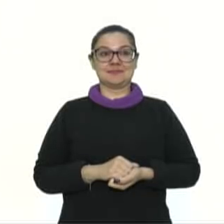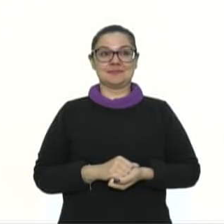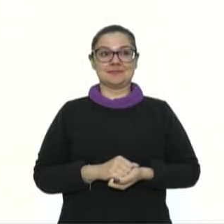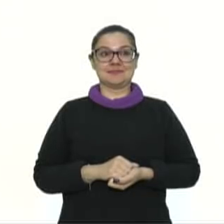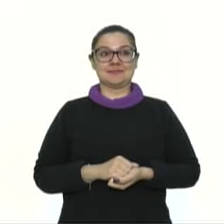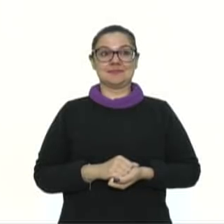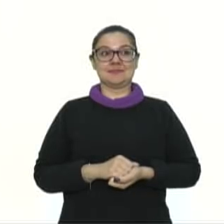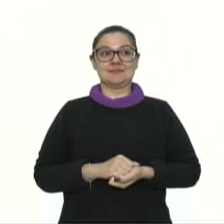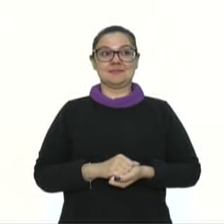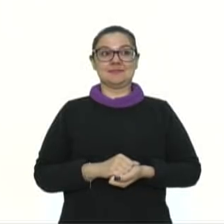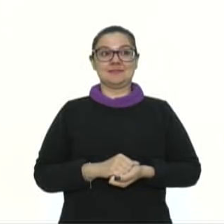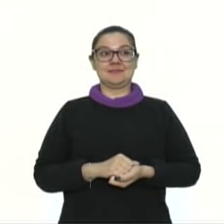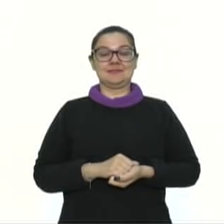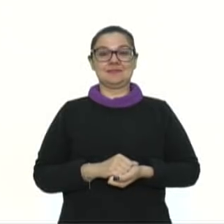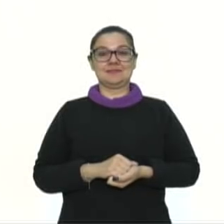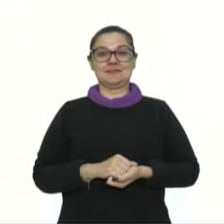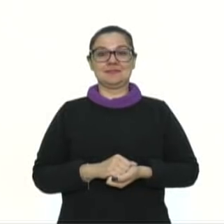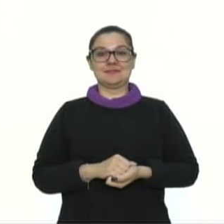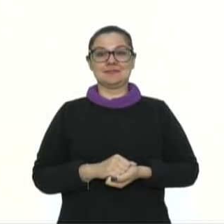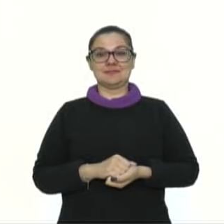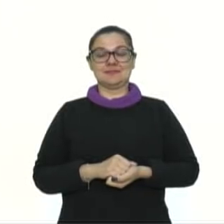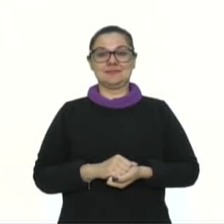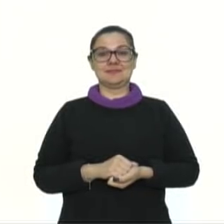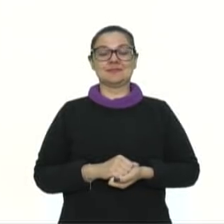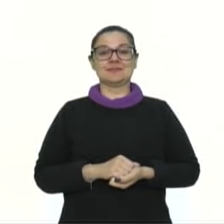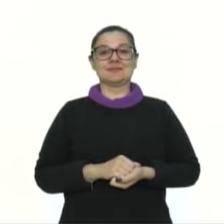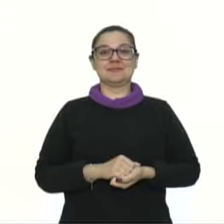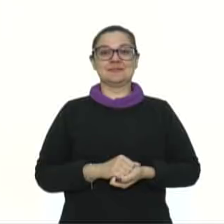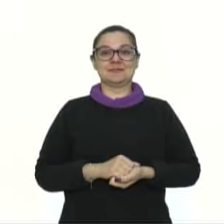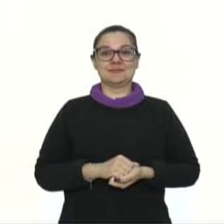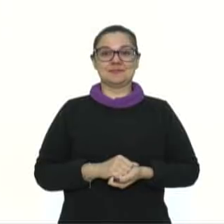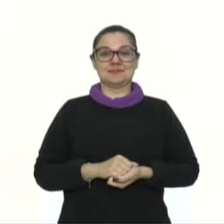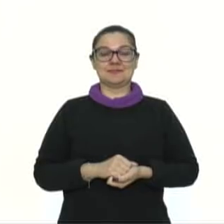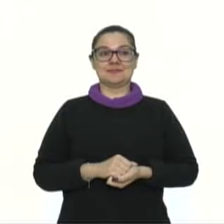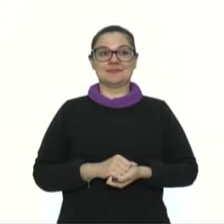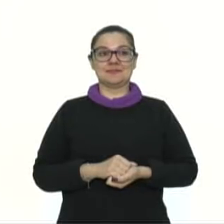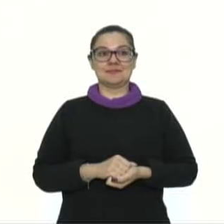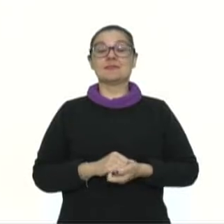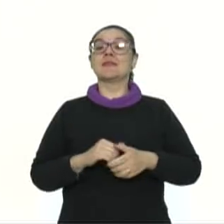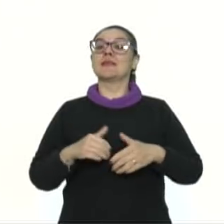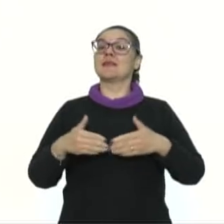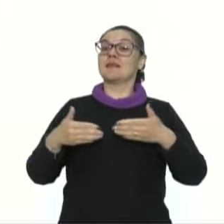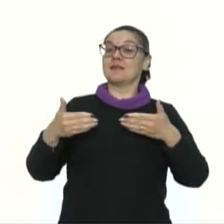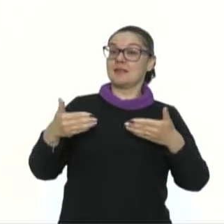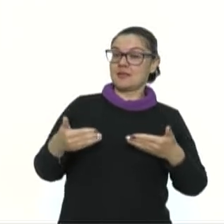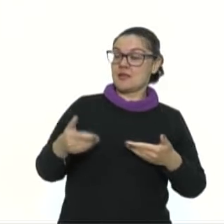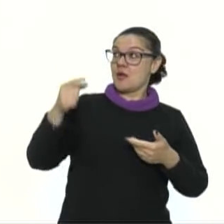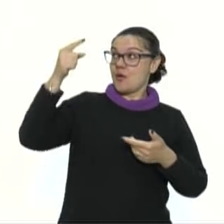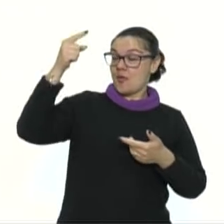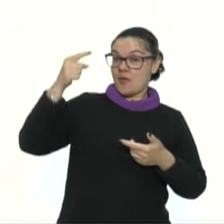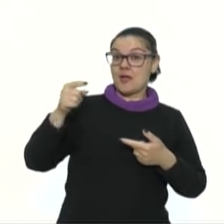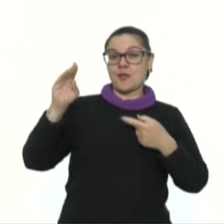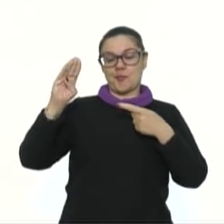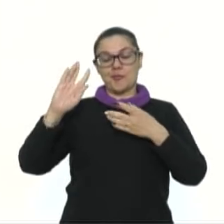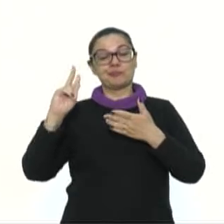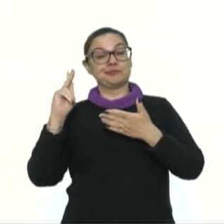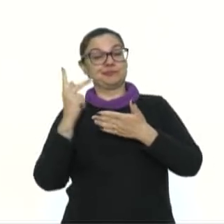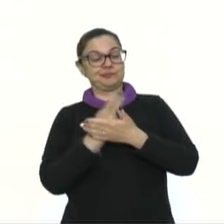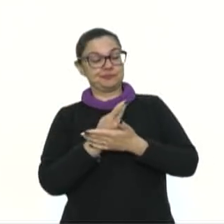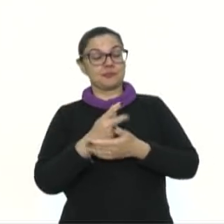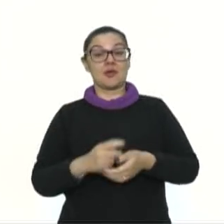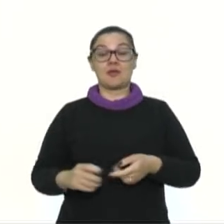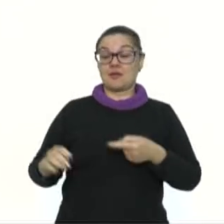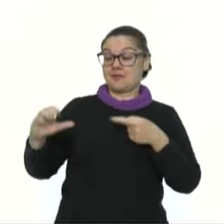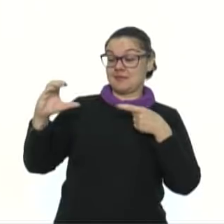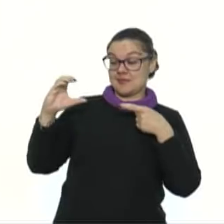seus problemas para angariar, para conseguir a atenção do outro. Então, aí, outra consequência. Letra